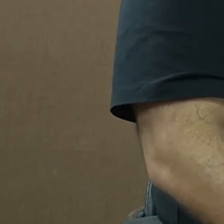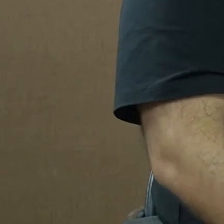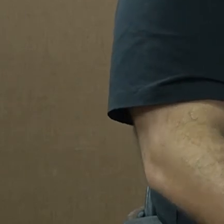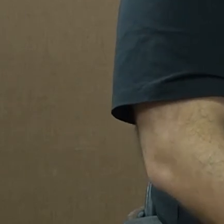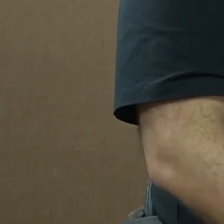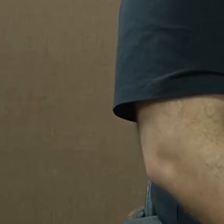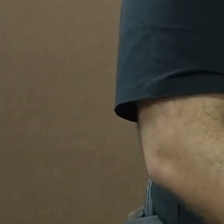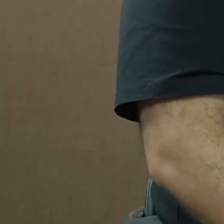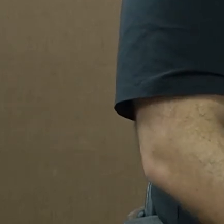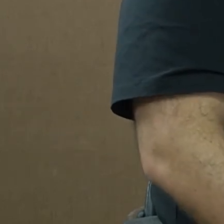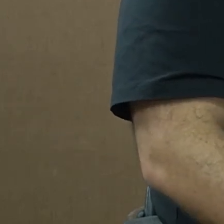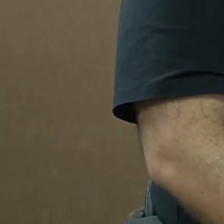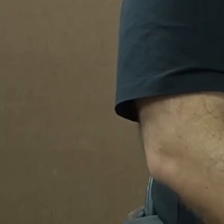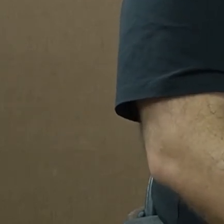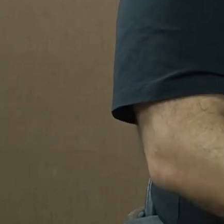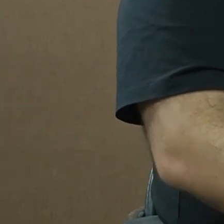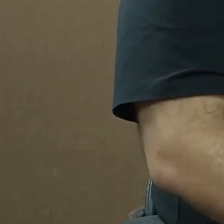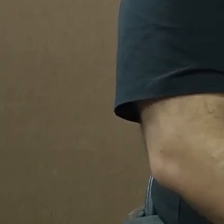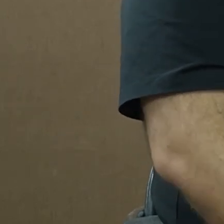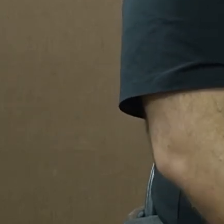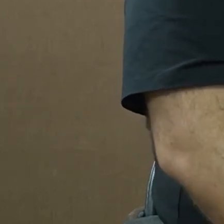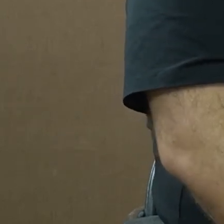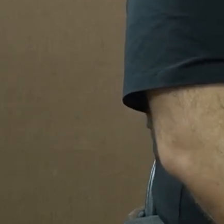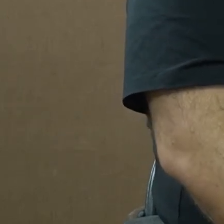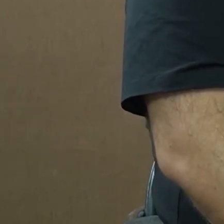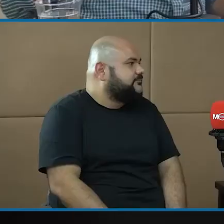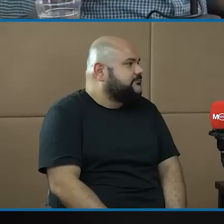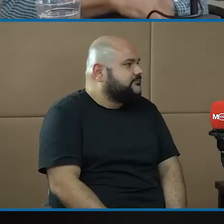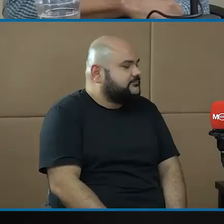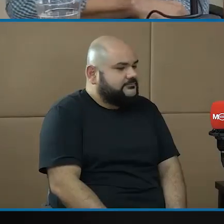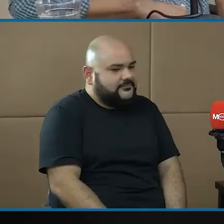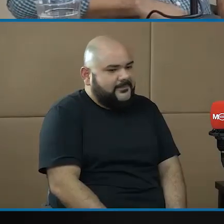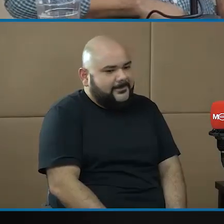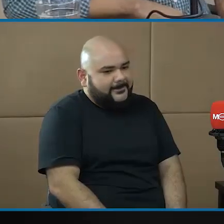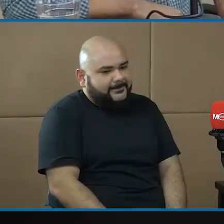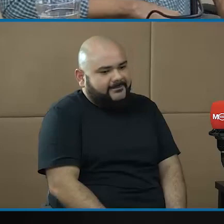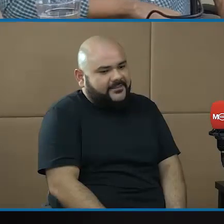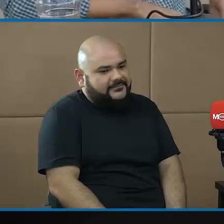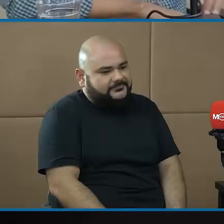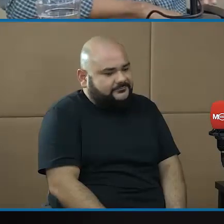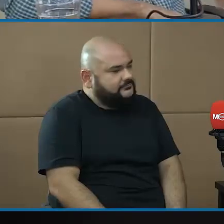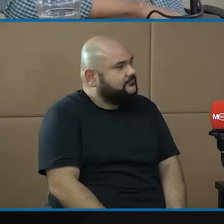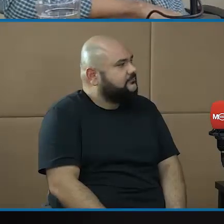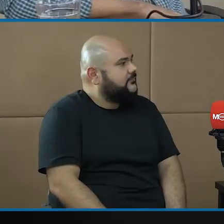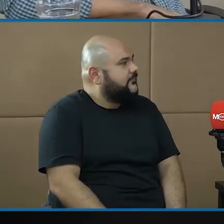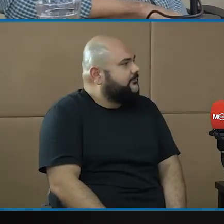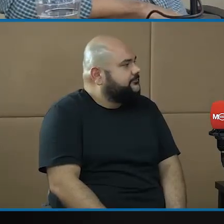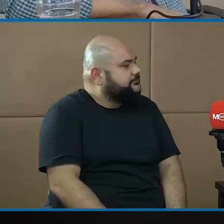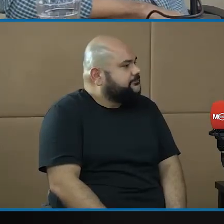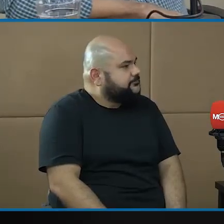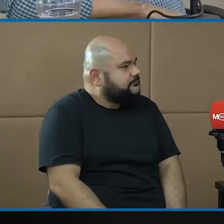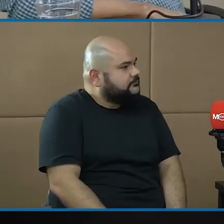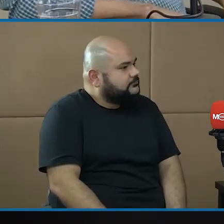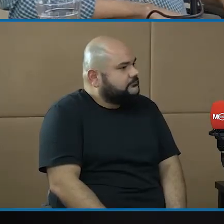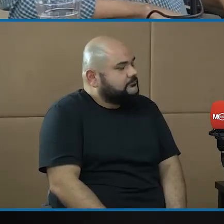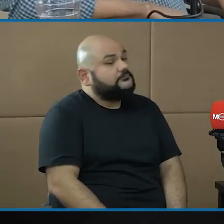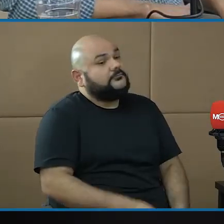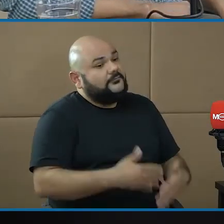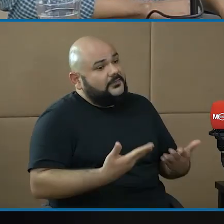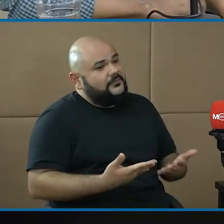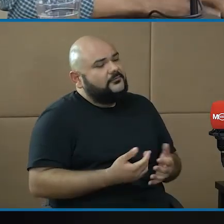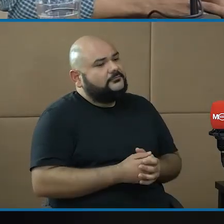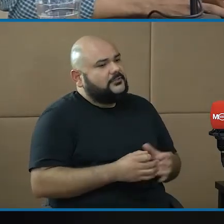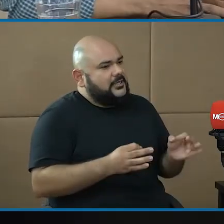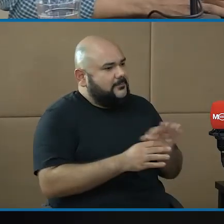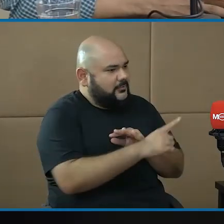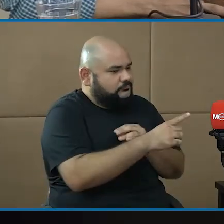Mas mesmo assim eu teria que ser profissional o suficiente para fazer o trabalho. Aí vem o desafio da profissão, né, que você é fera. Quero encerrar com o Daniel, que